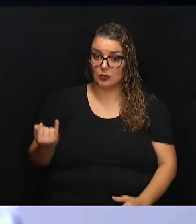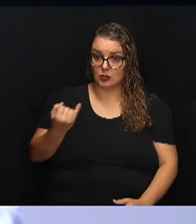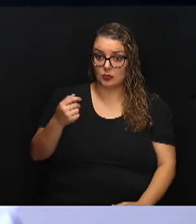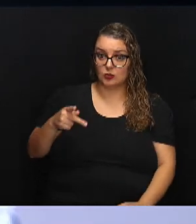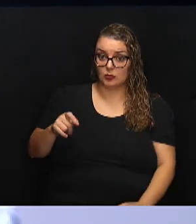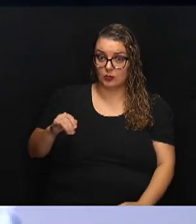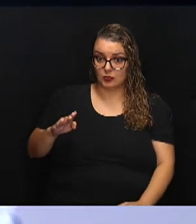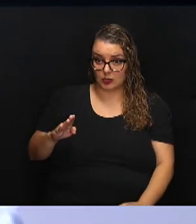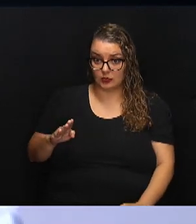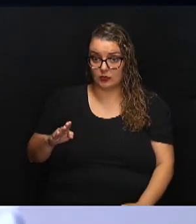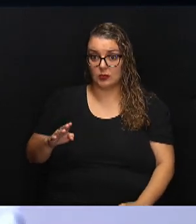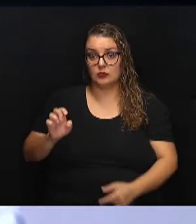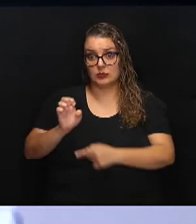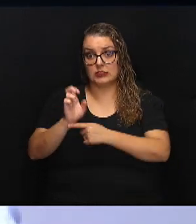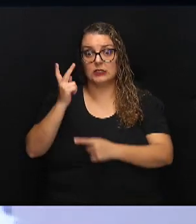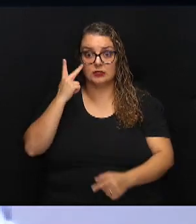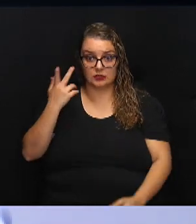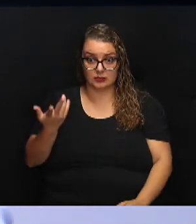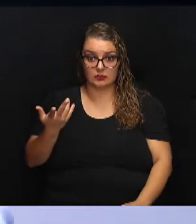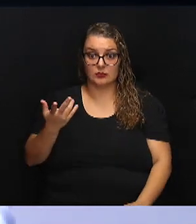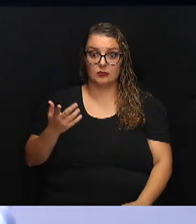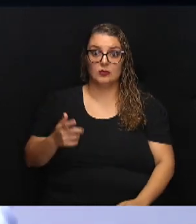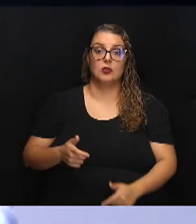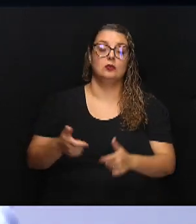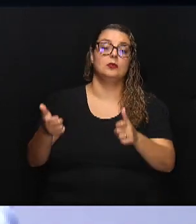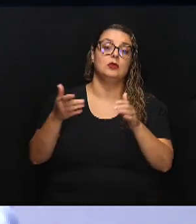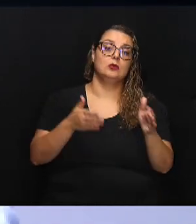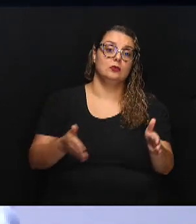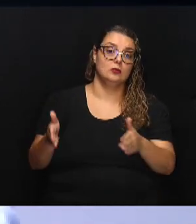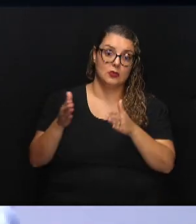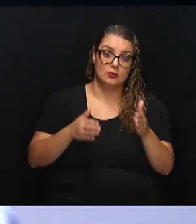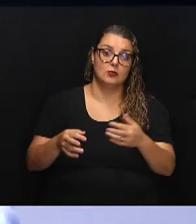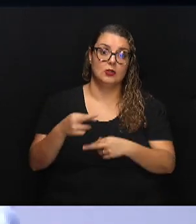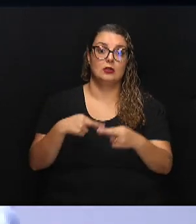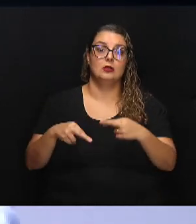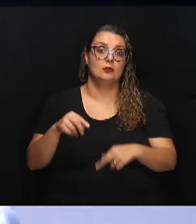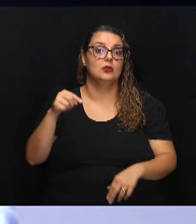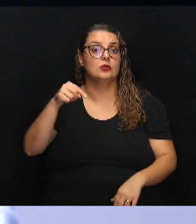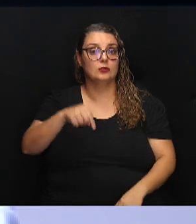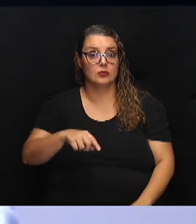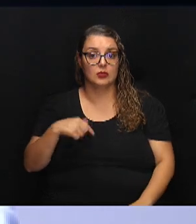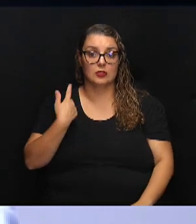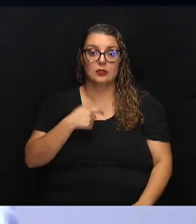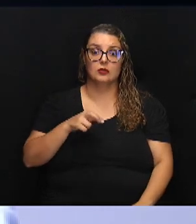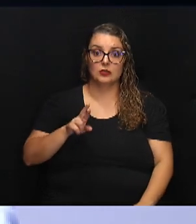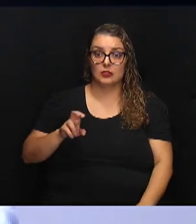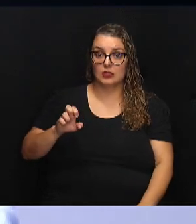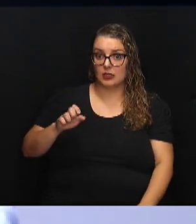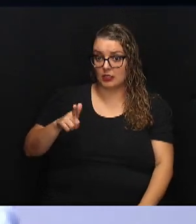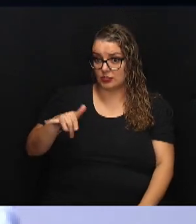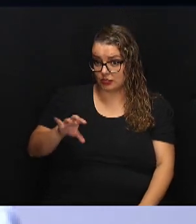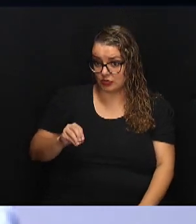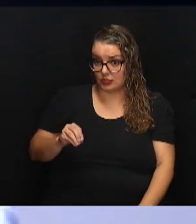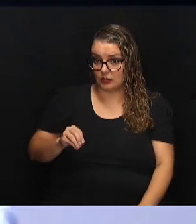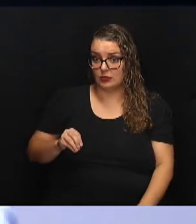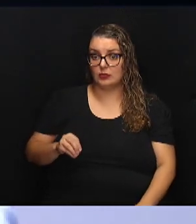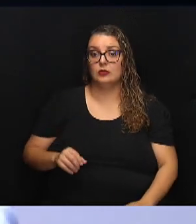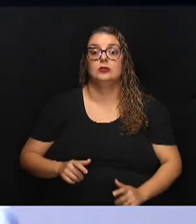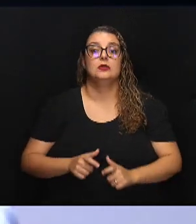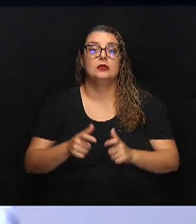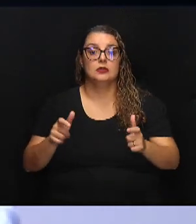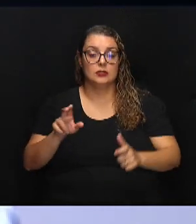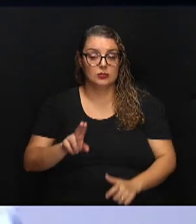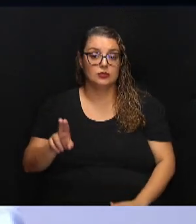do estado de São Paulo, ou seja, uma grande produção está atrelada aqui à nossa região. Então, por isso, há grandes